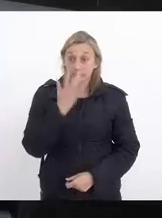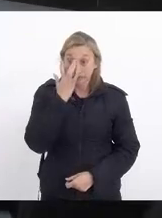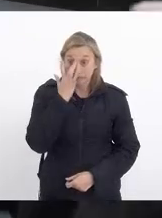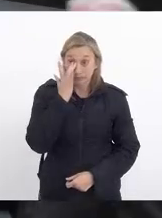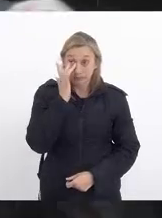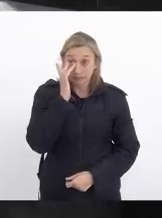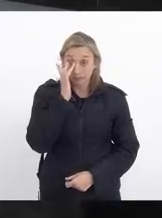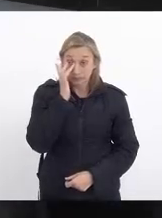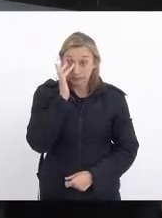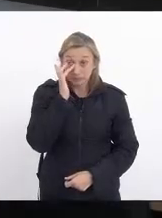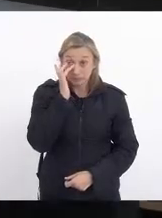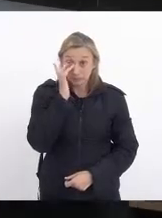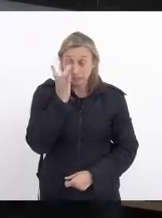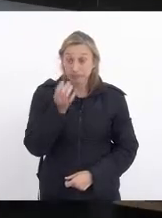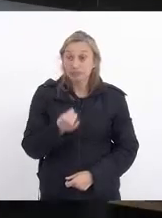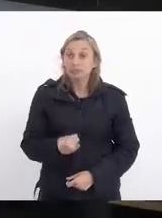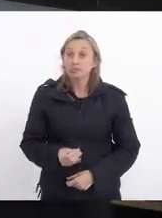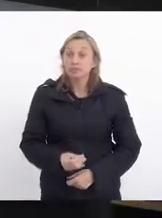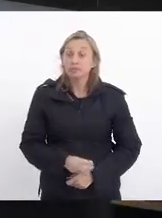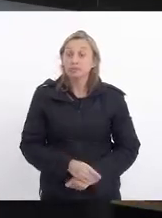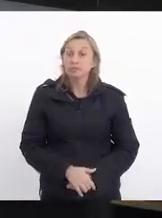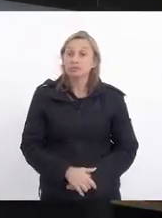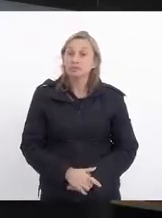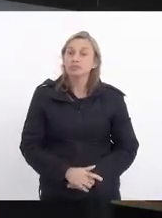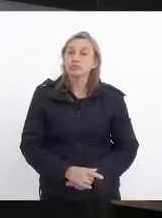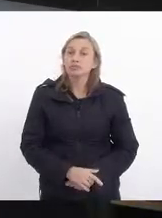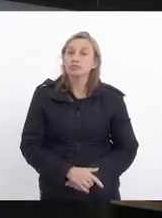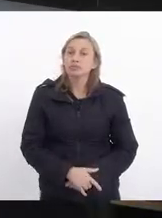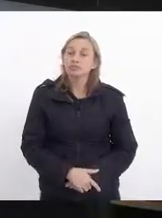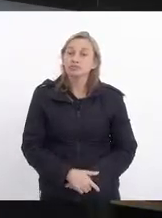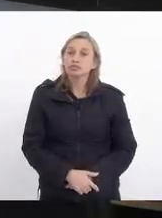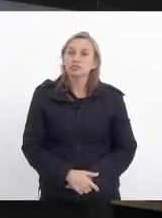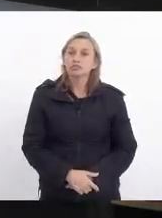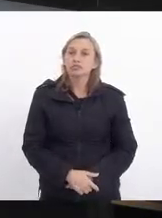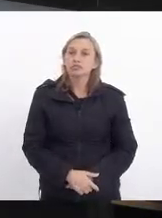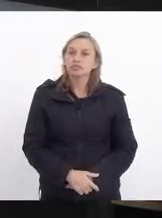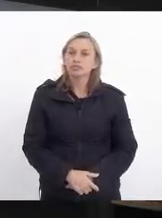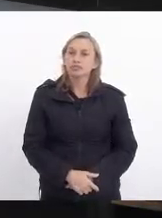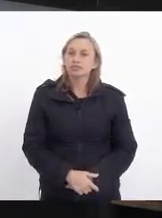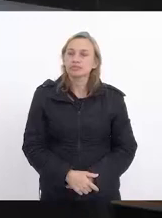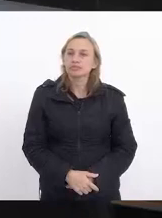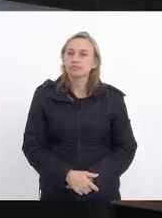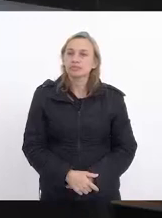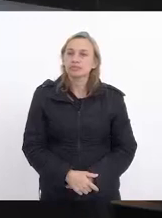E aí E aí sim ou não